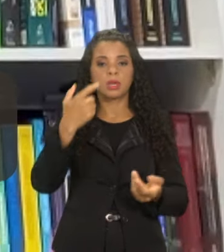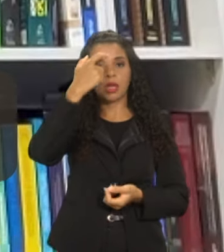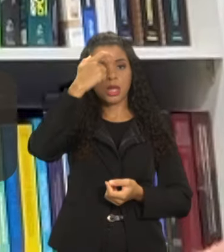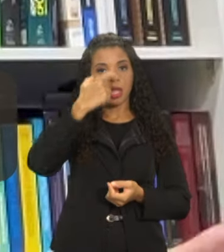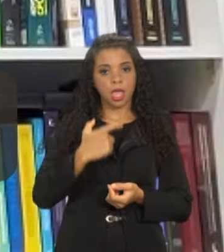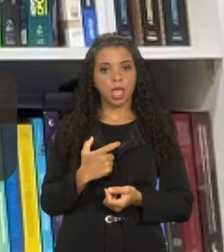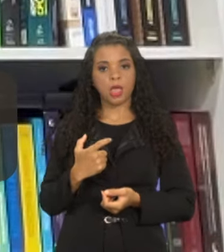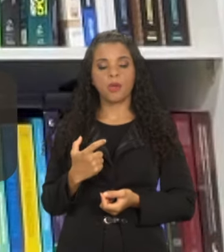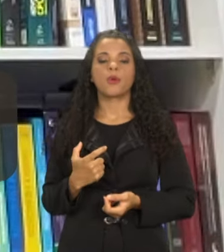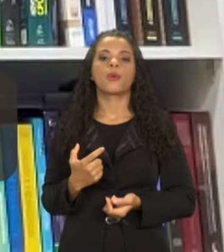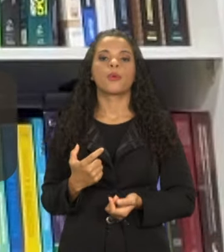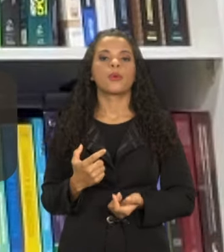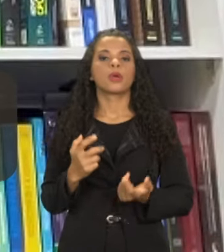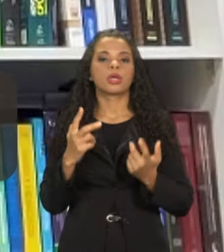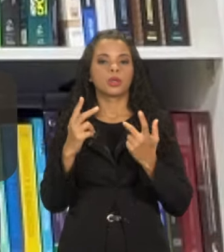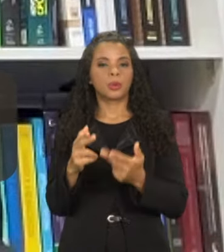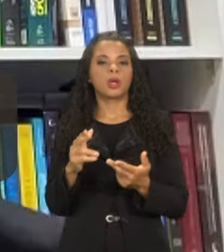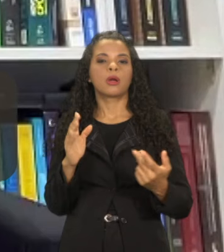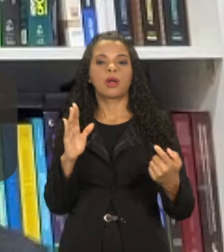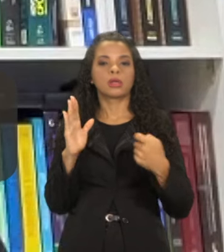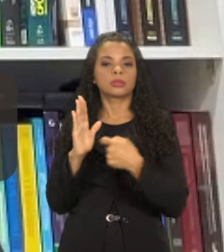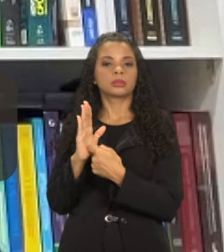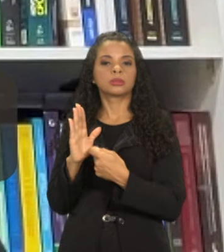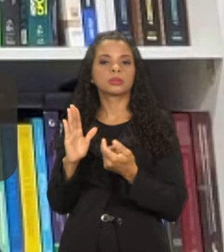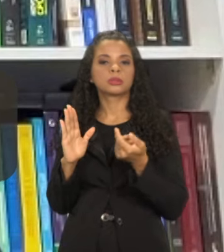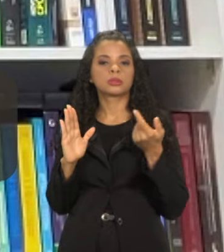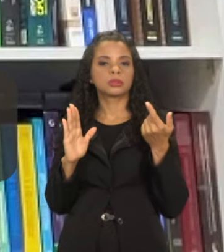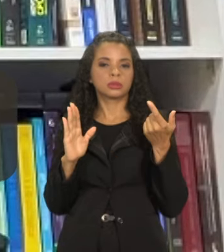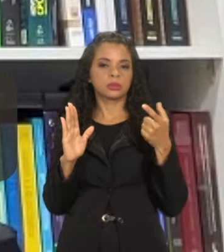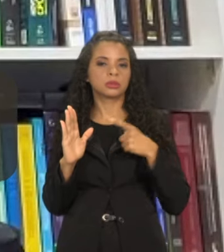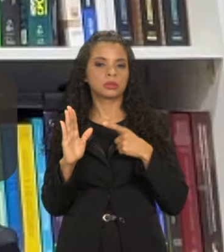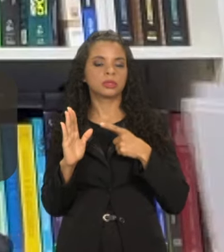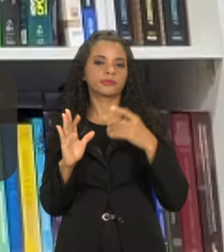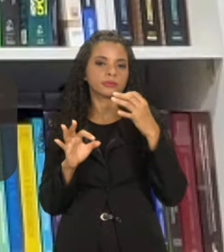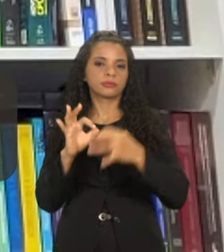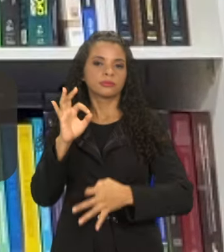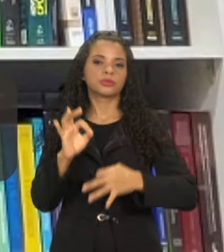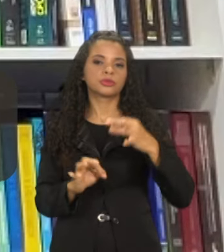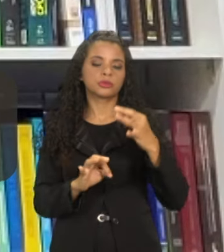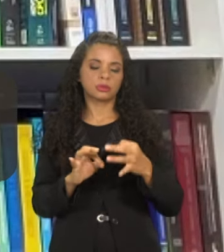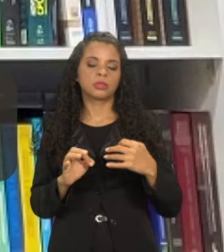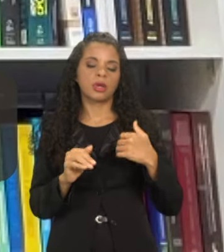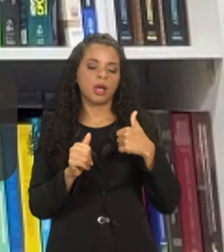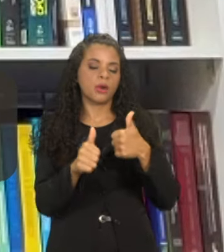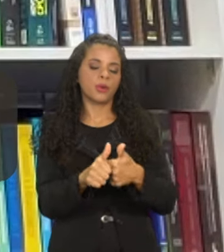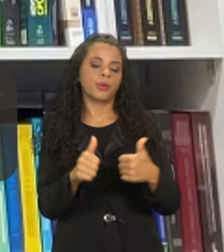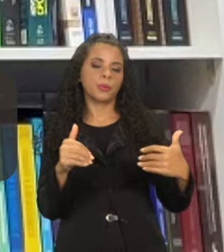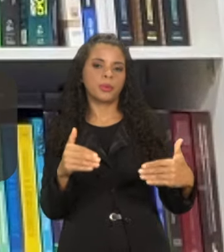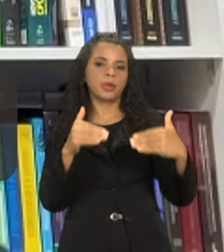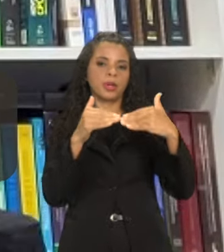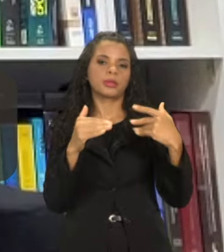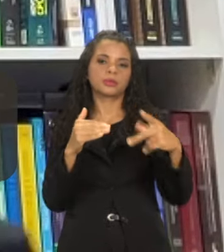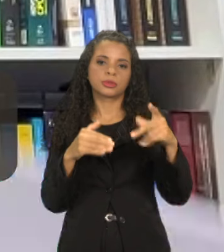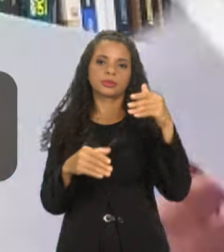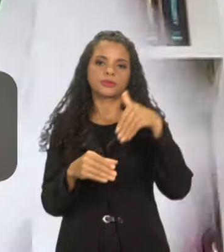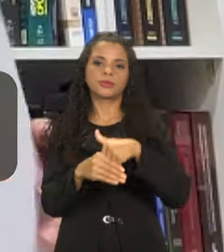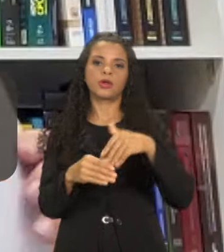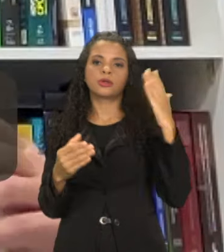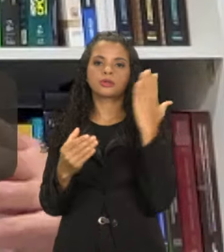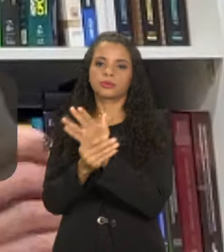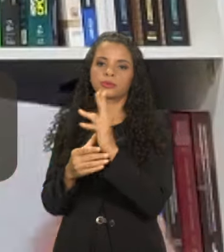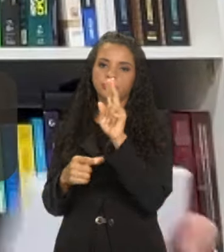nas ações que foram aqui submetidas ao crivo judicial, também acompanho integralmente a liminar de Vossa